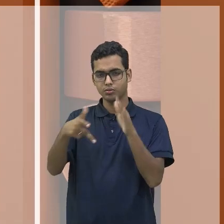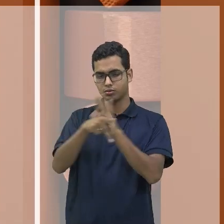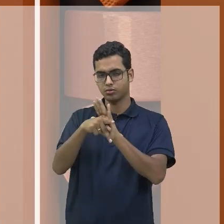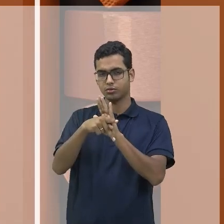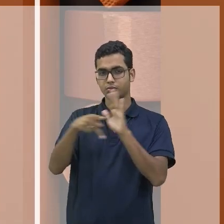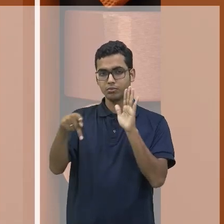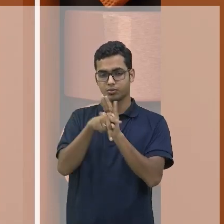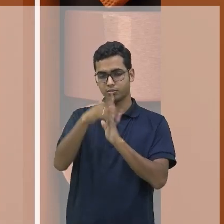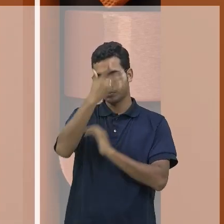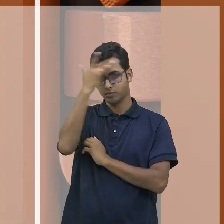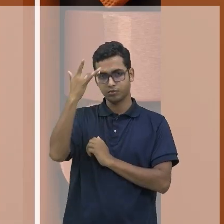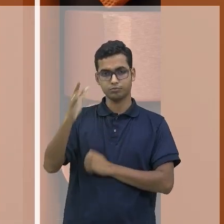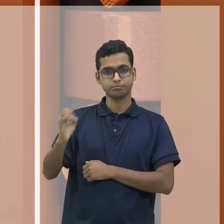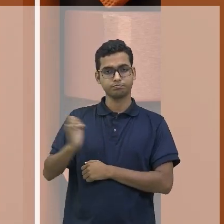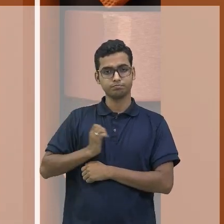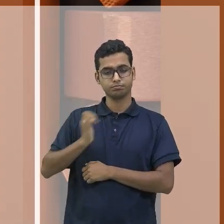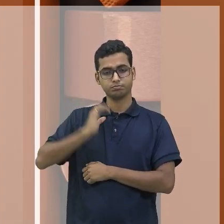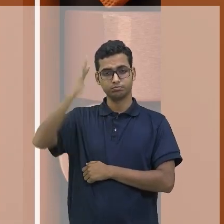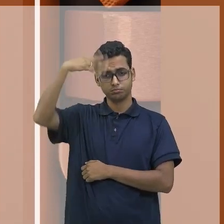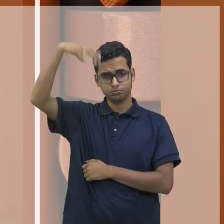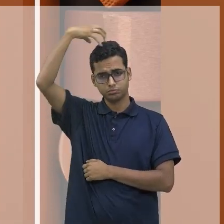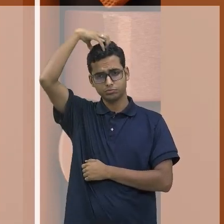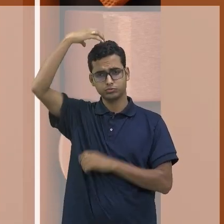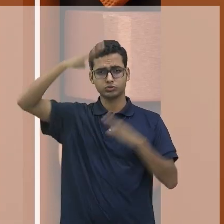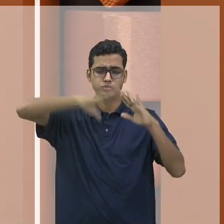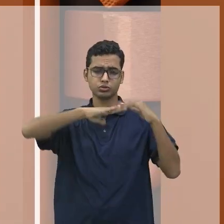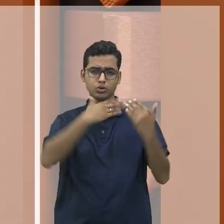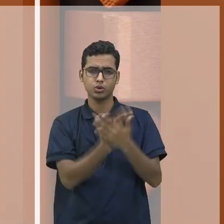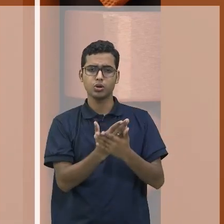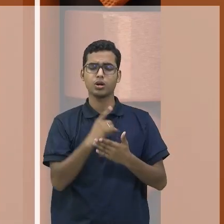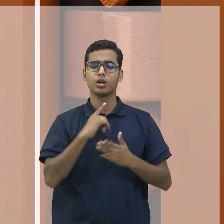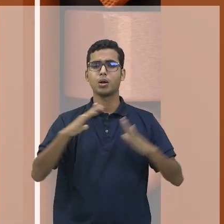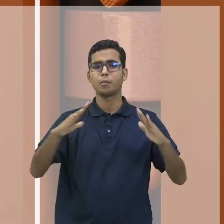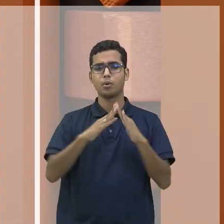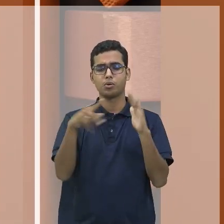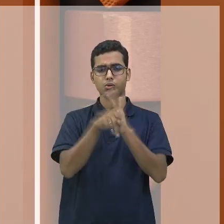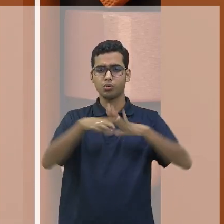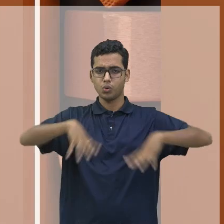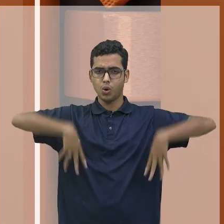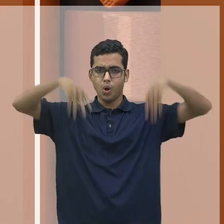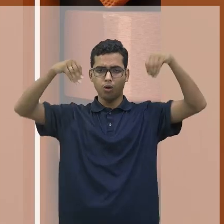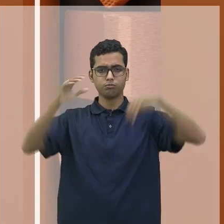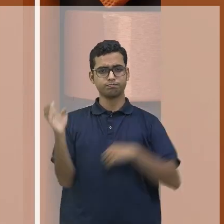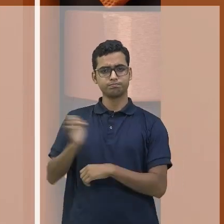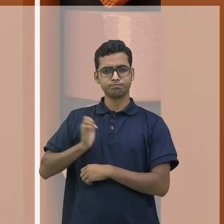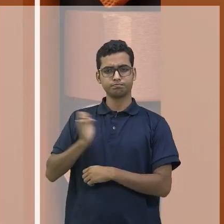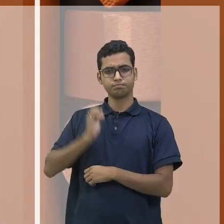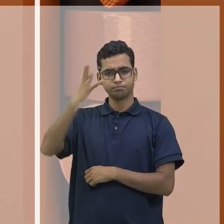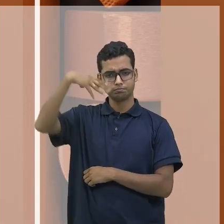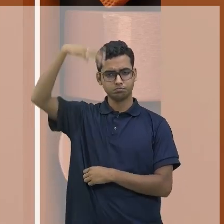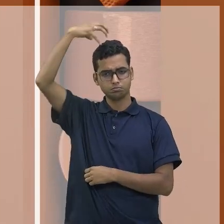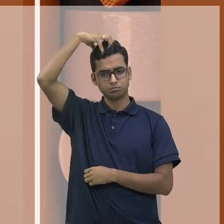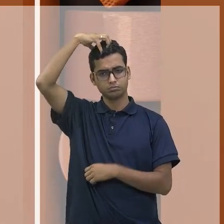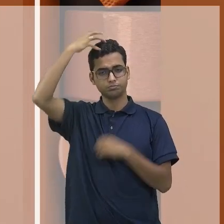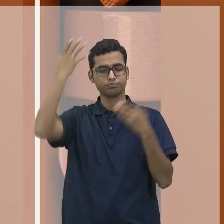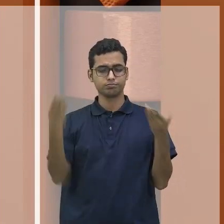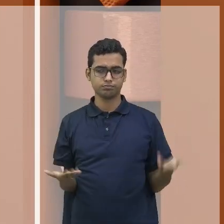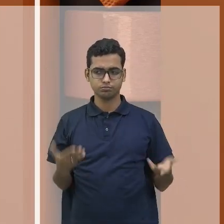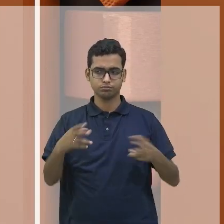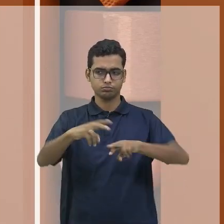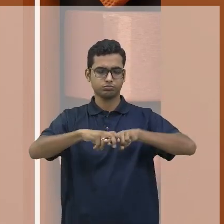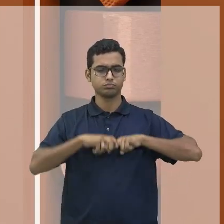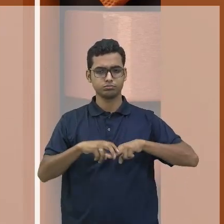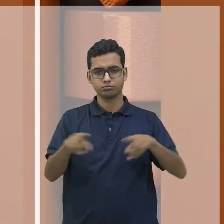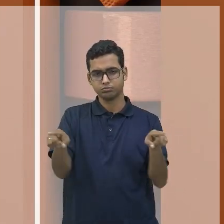que começa. As escolas palatinas, quem é que mora ali no palácio? É a corte, então, do rei. Então, exatamente por isso,